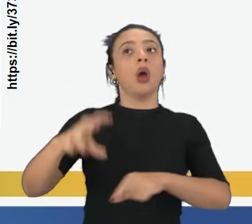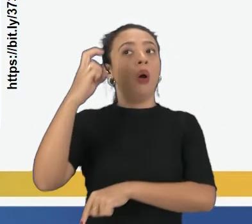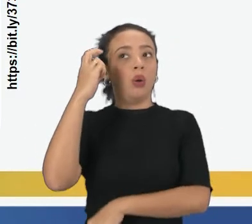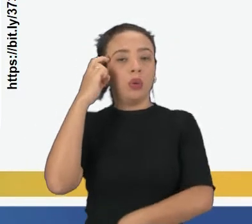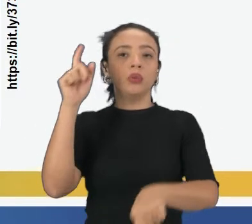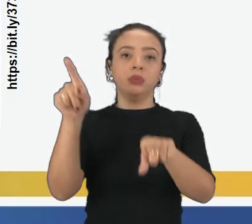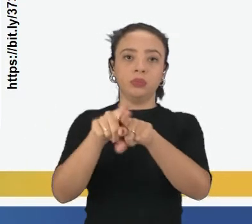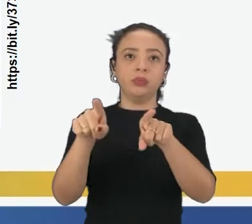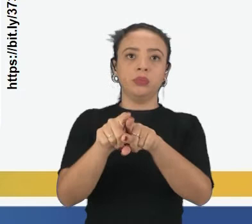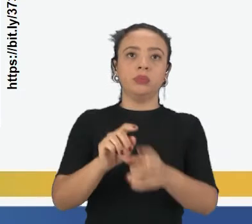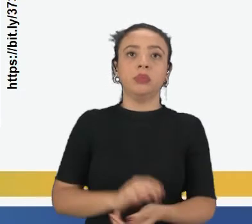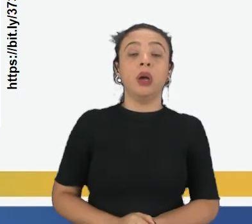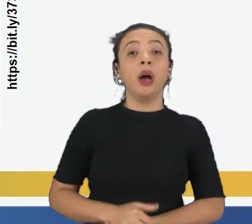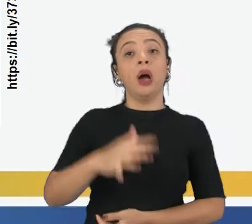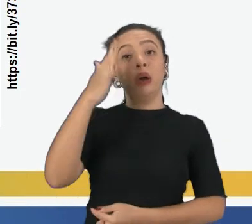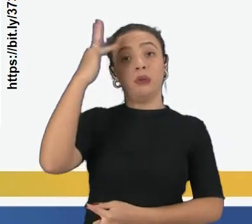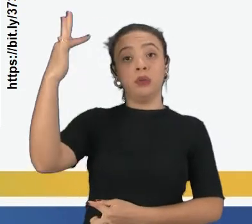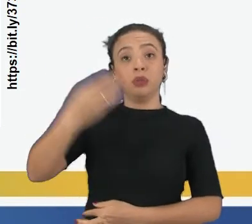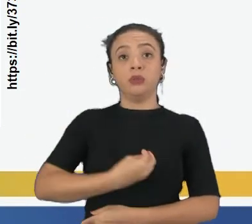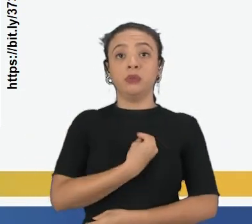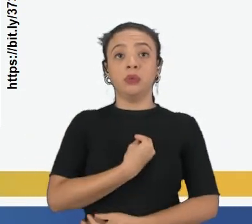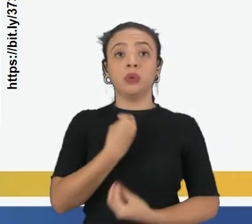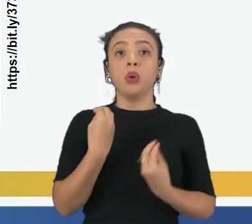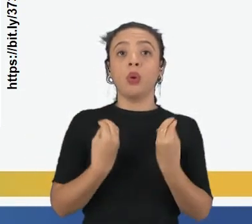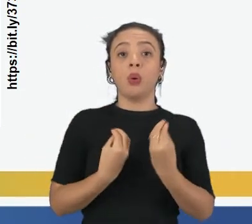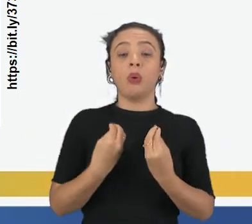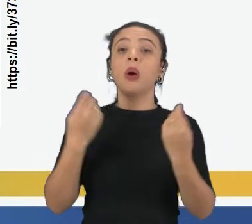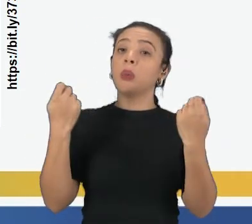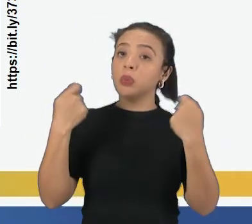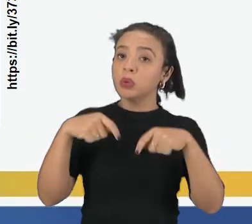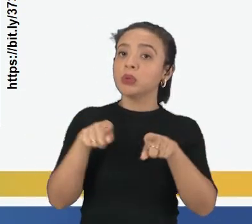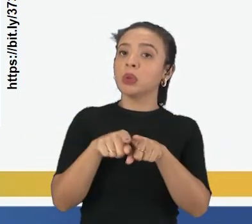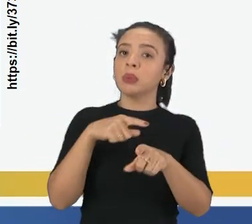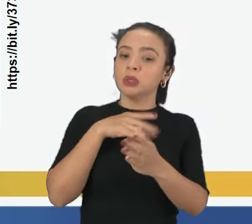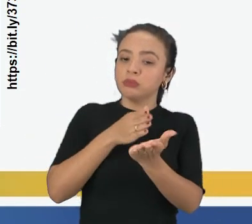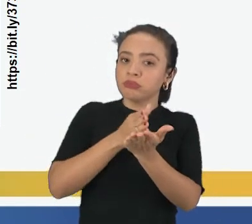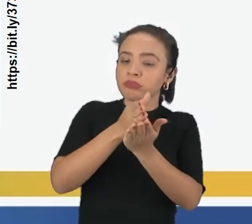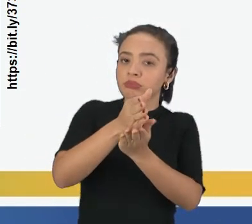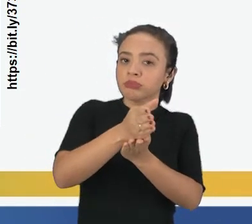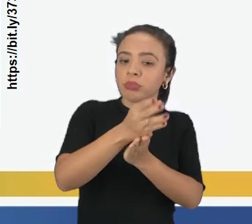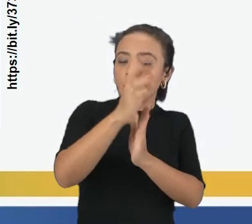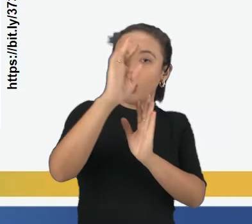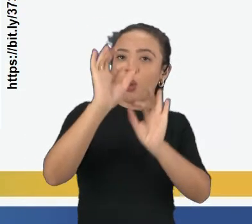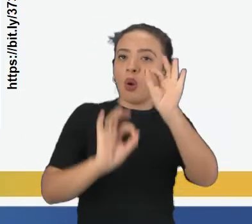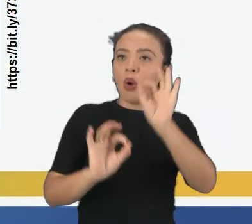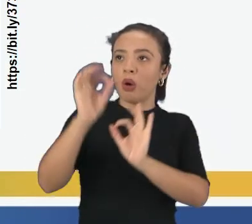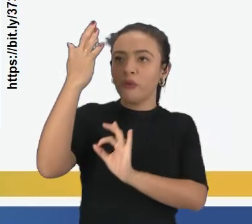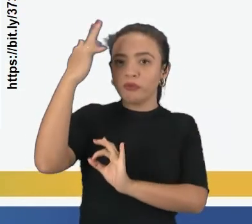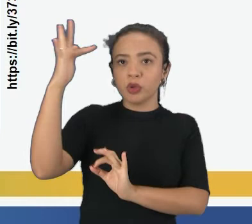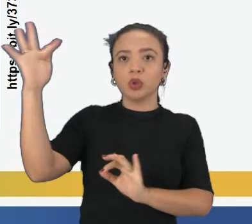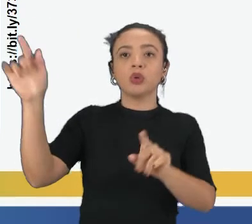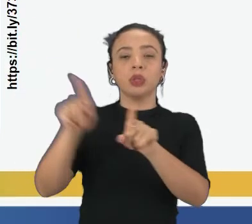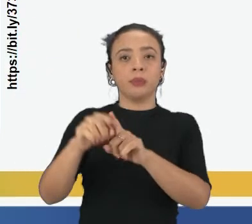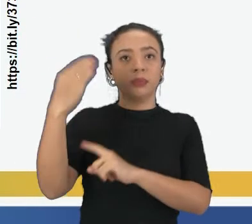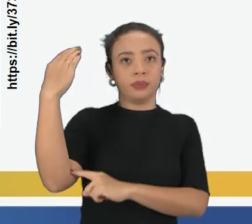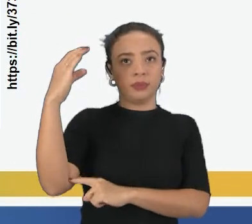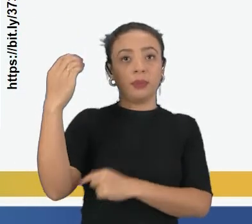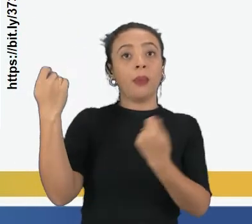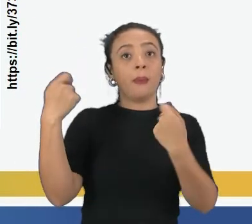cultural definido a filosofia de vida pode ou não seguir o Rigor filosófico científico já falamos